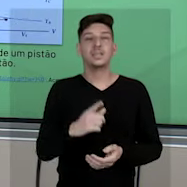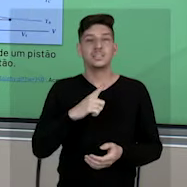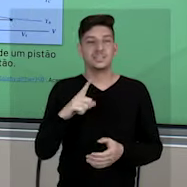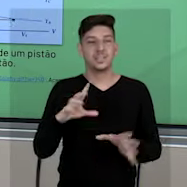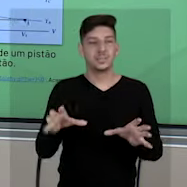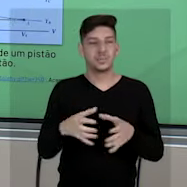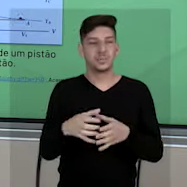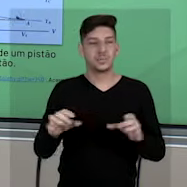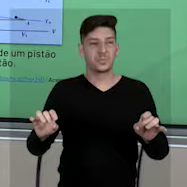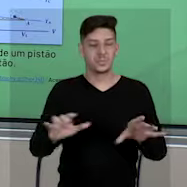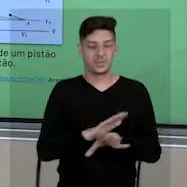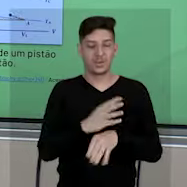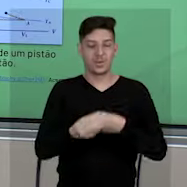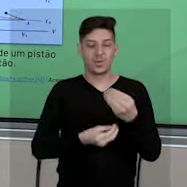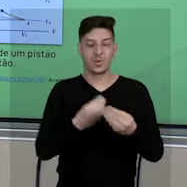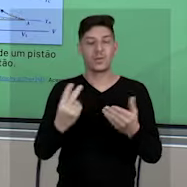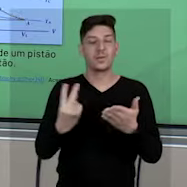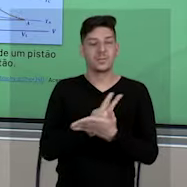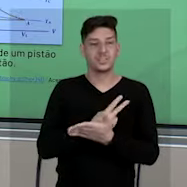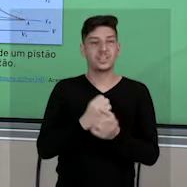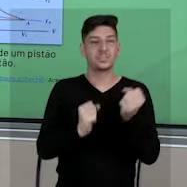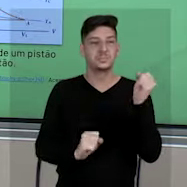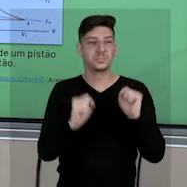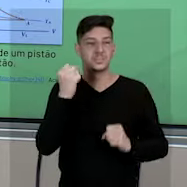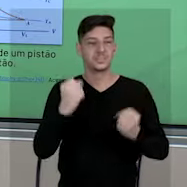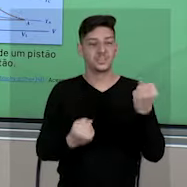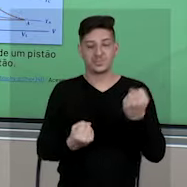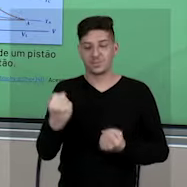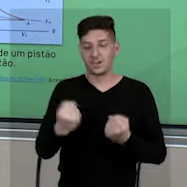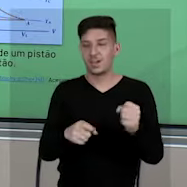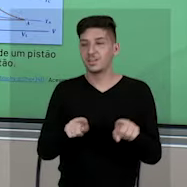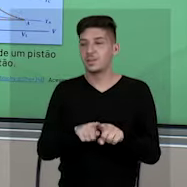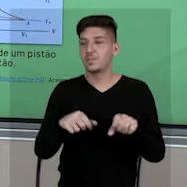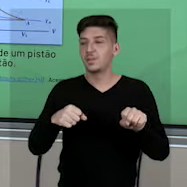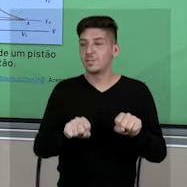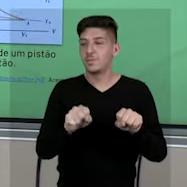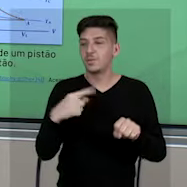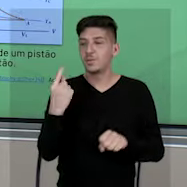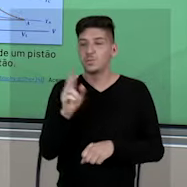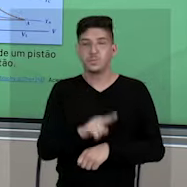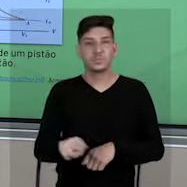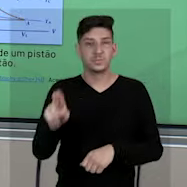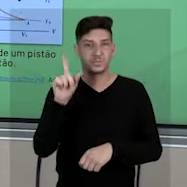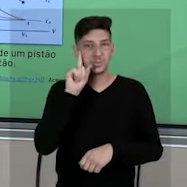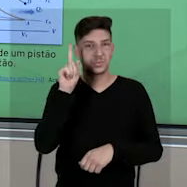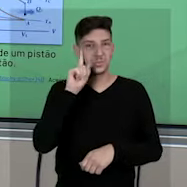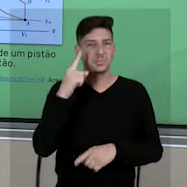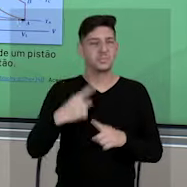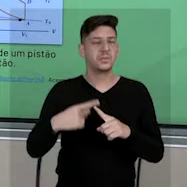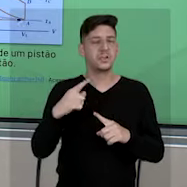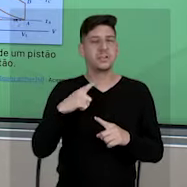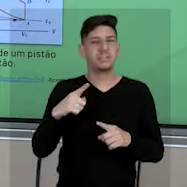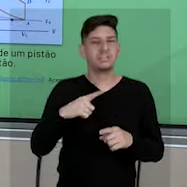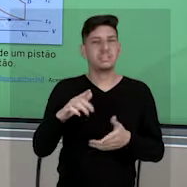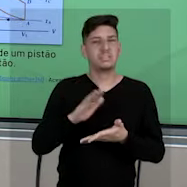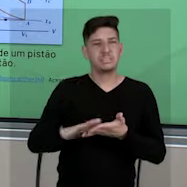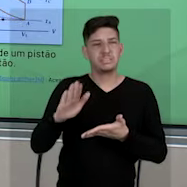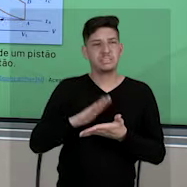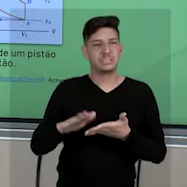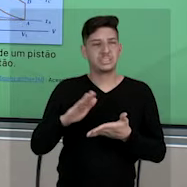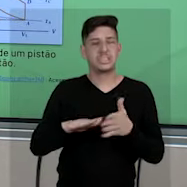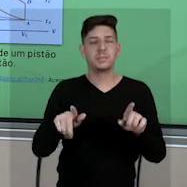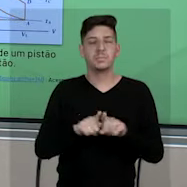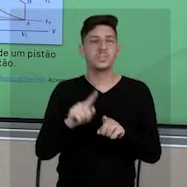resumido de como funciona o pistão num carro, numa moto, esses que a gente utiliza no nosso dia a dia. Por que que geram tanta poluição? Porque